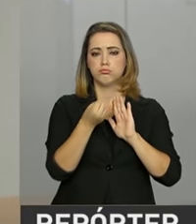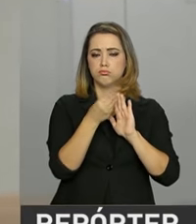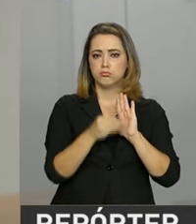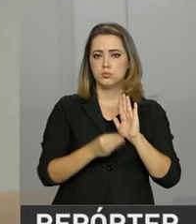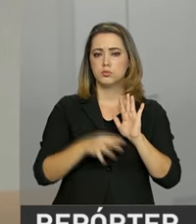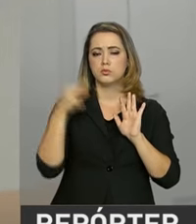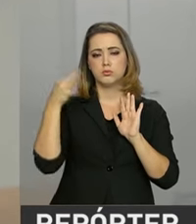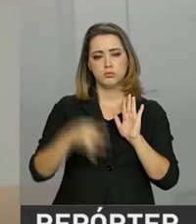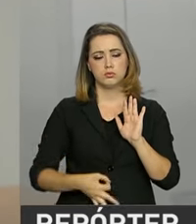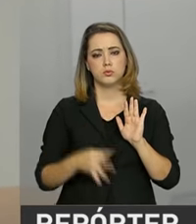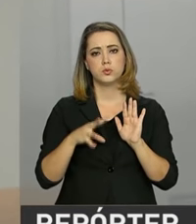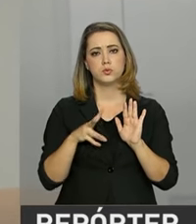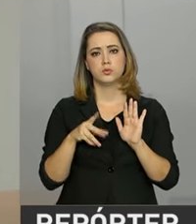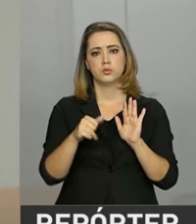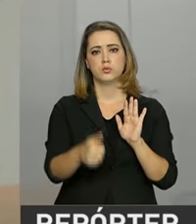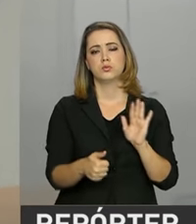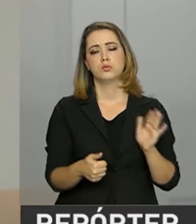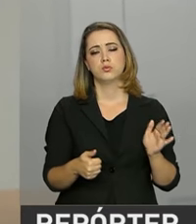estarão